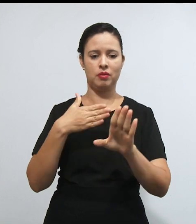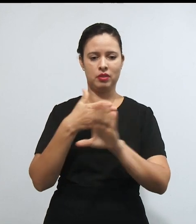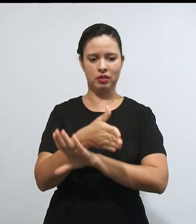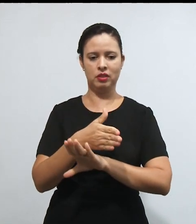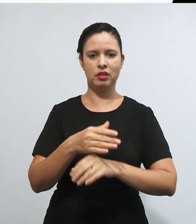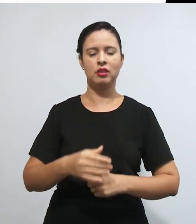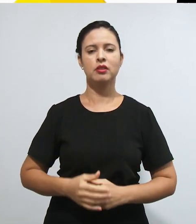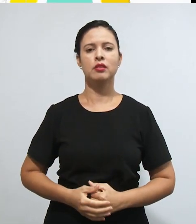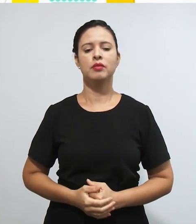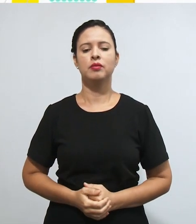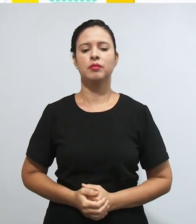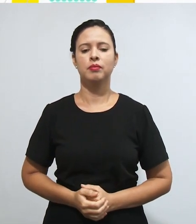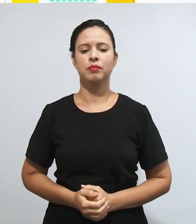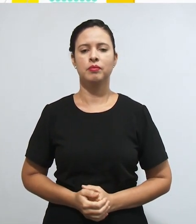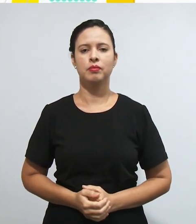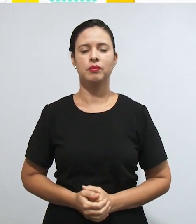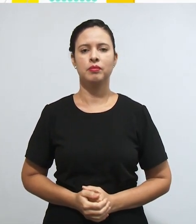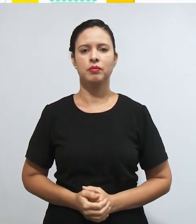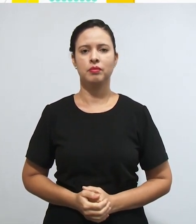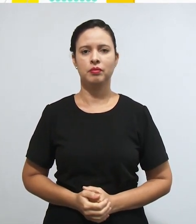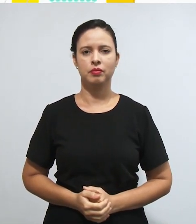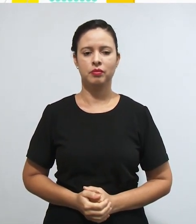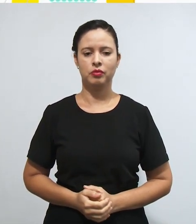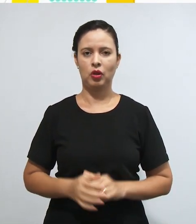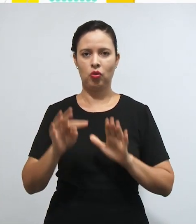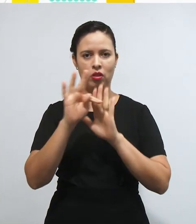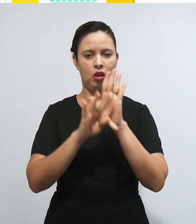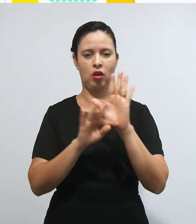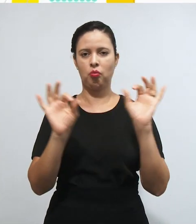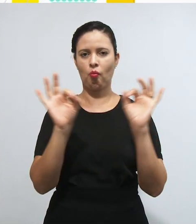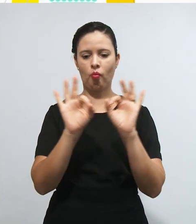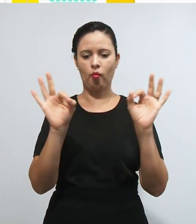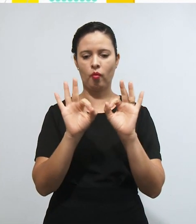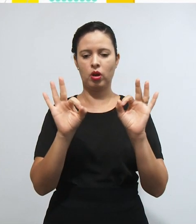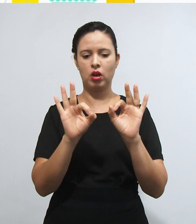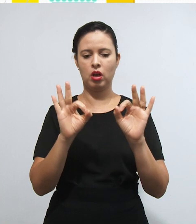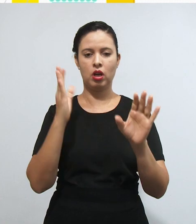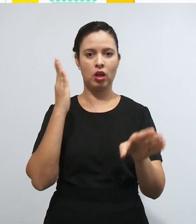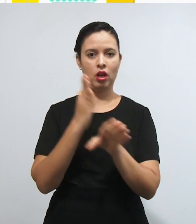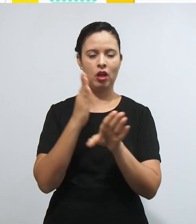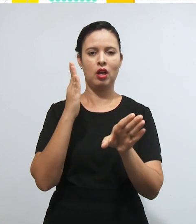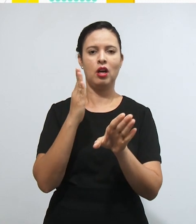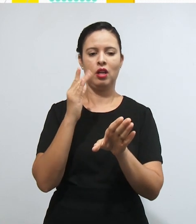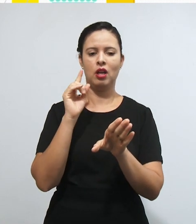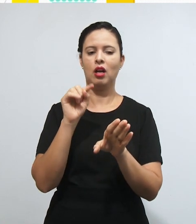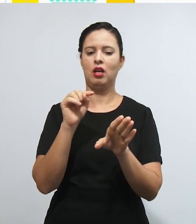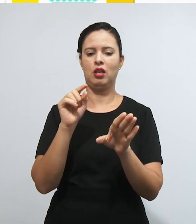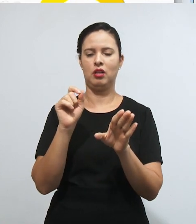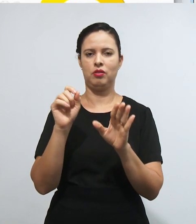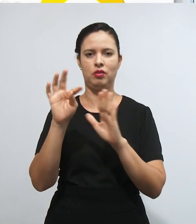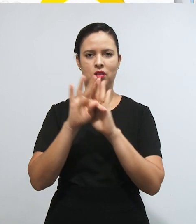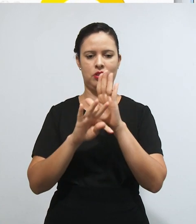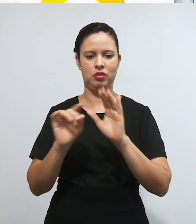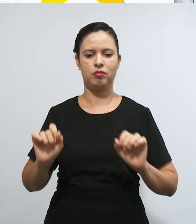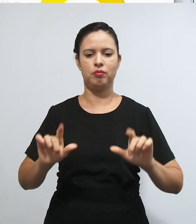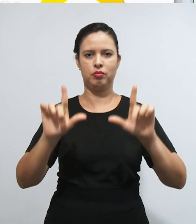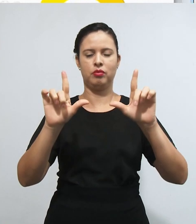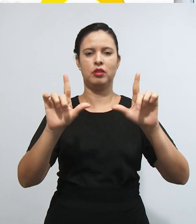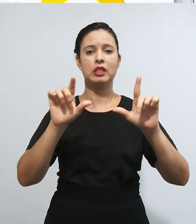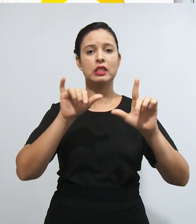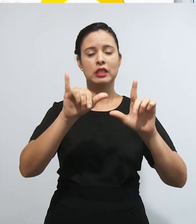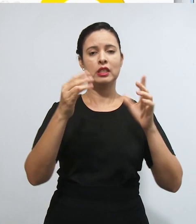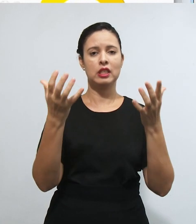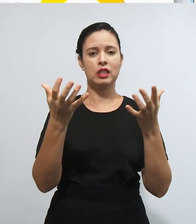apresentação. Ó, o texto não entrou. Aí quando eu clicar aqui no teclado, ó, aí entra o texto. Se eu quiser que ele